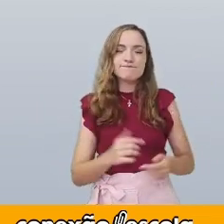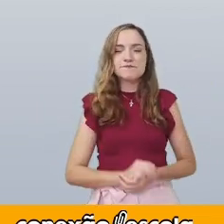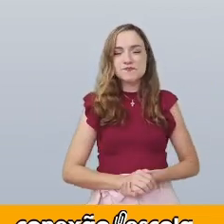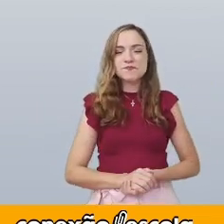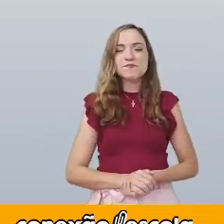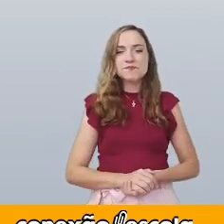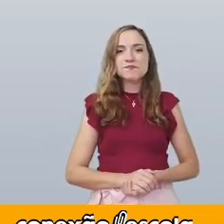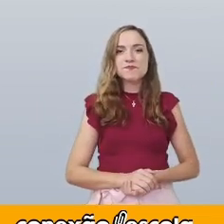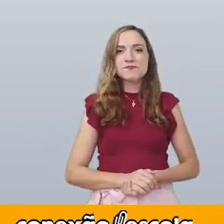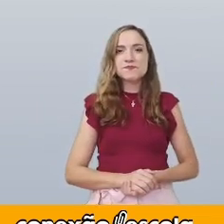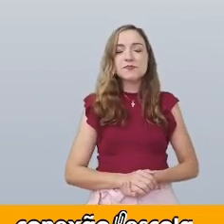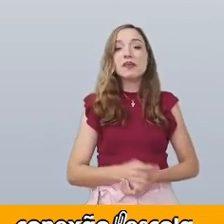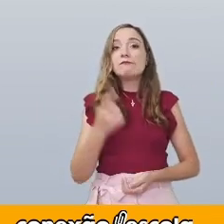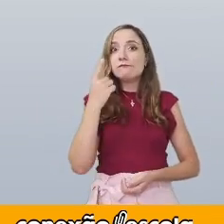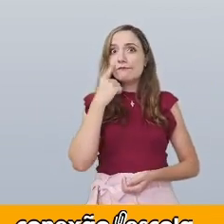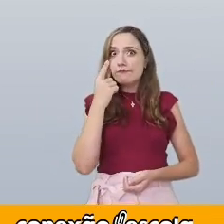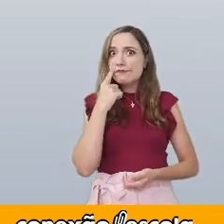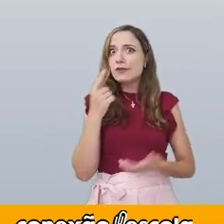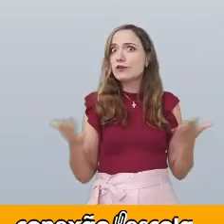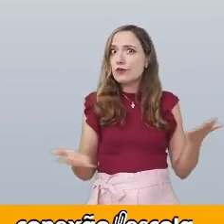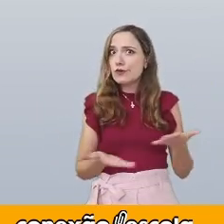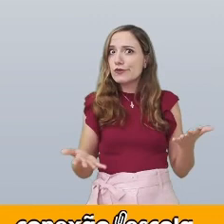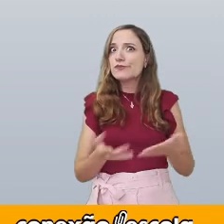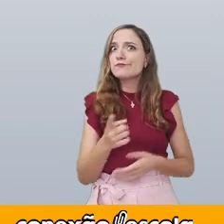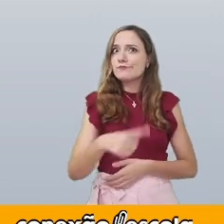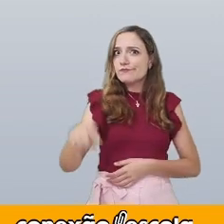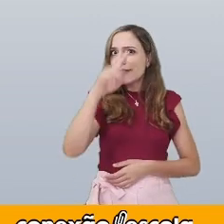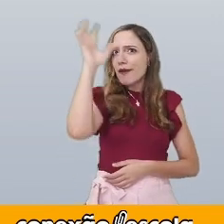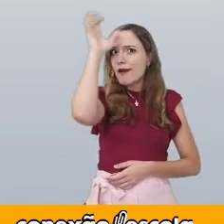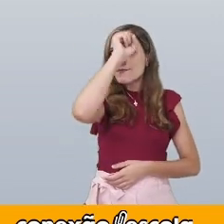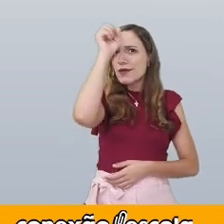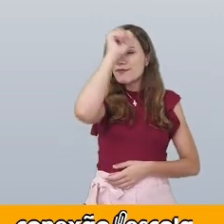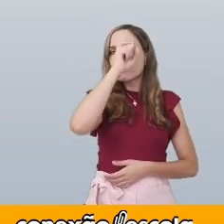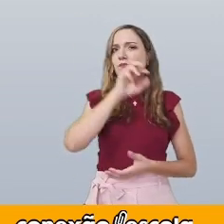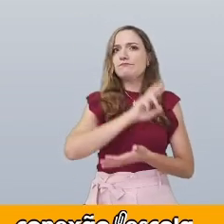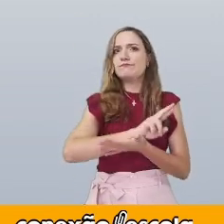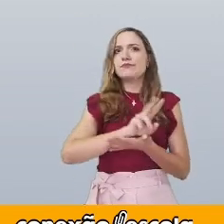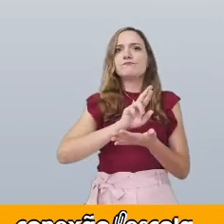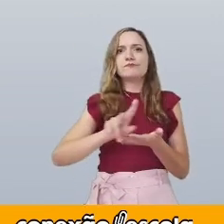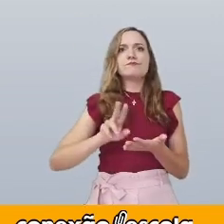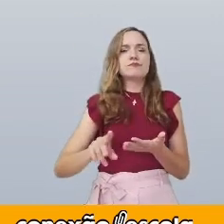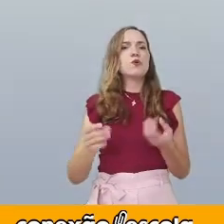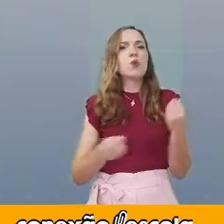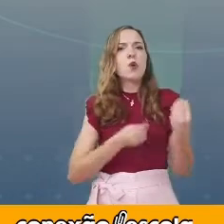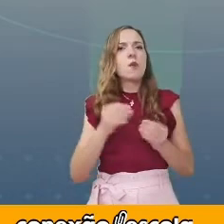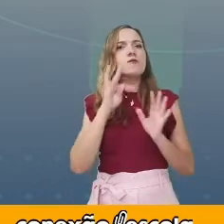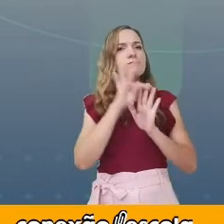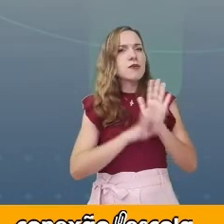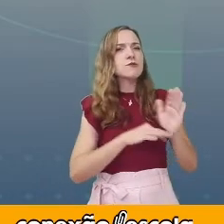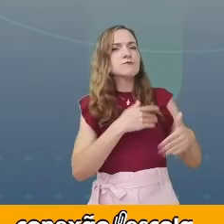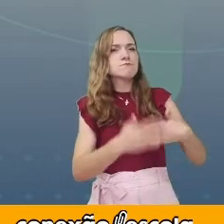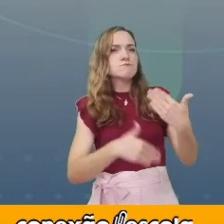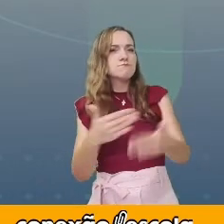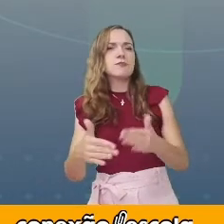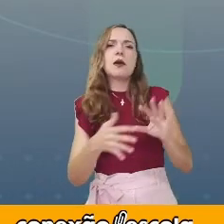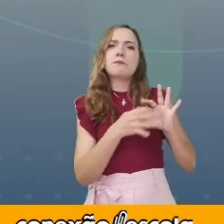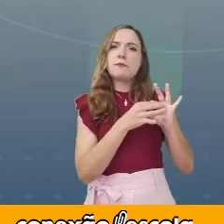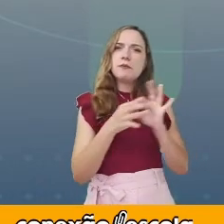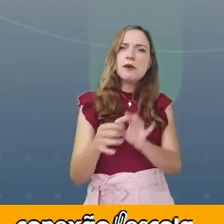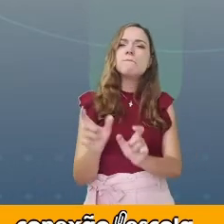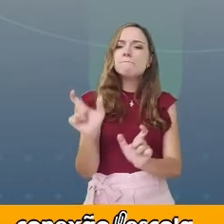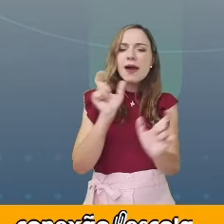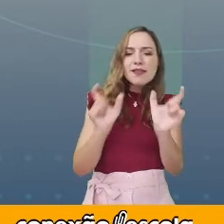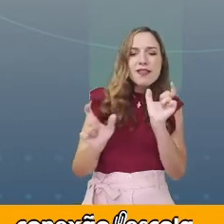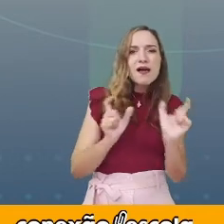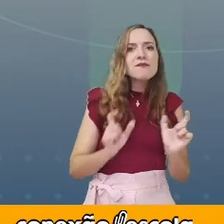Vejam só quanta coisa vocês viram a respeito da progressão, termos que nós podemos utilizar e